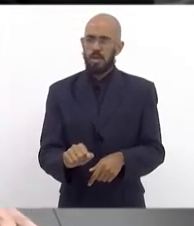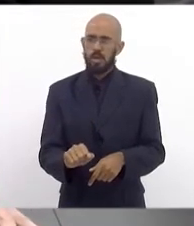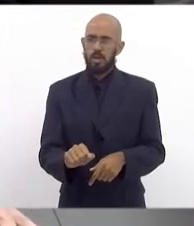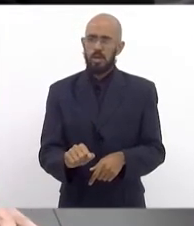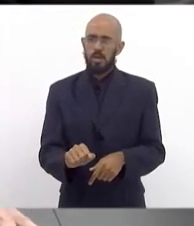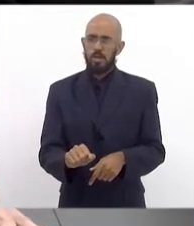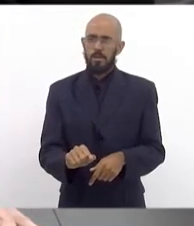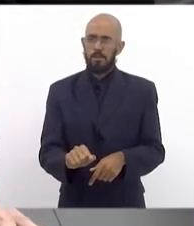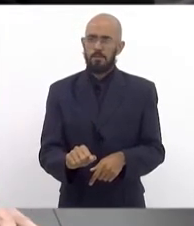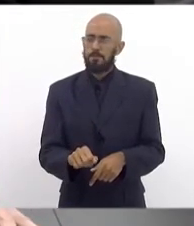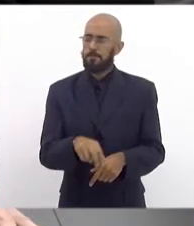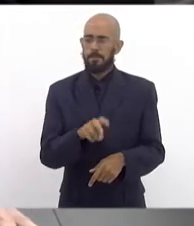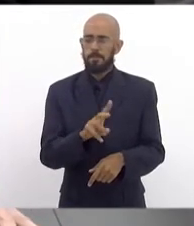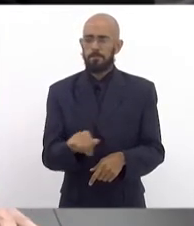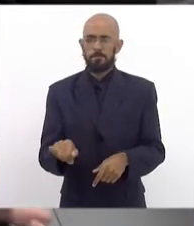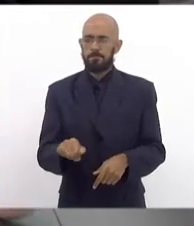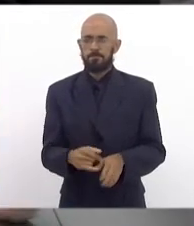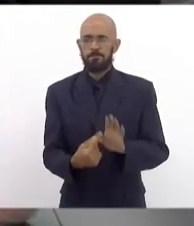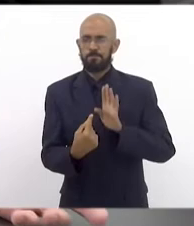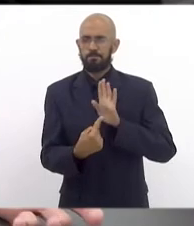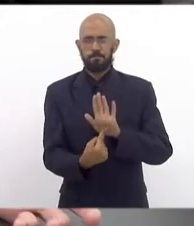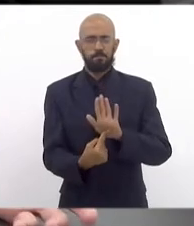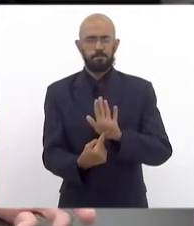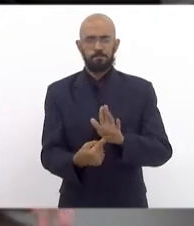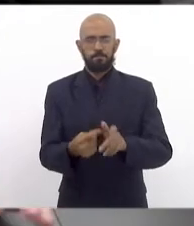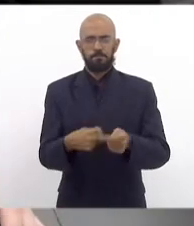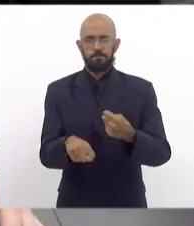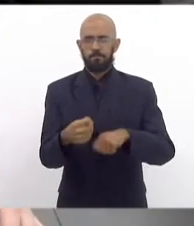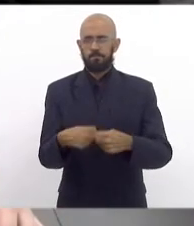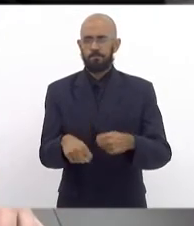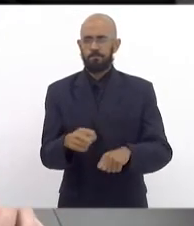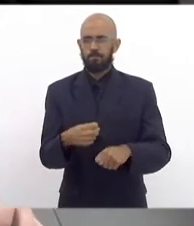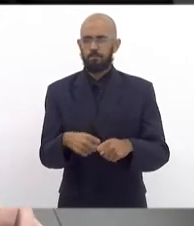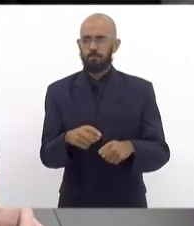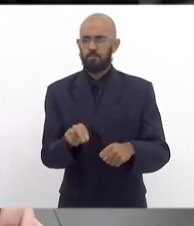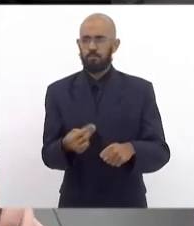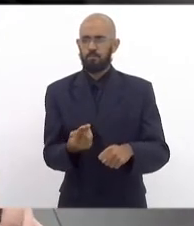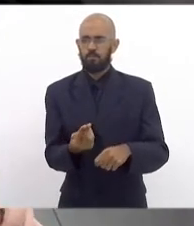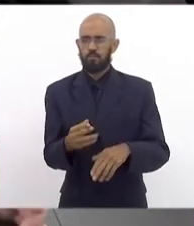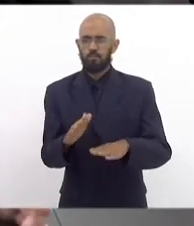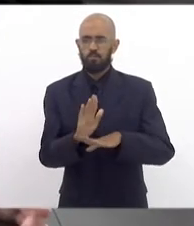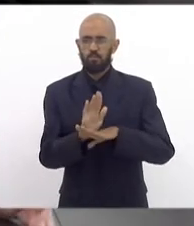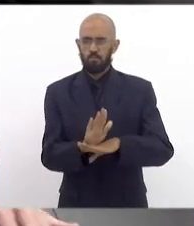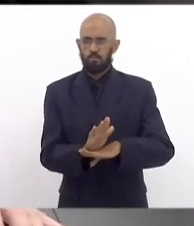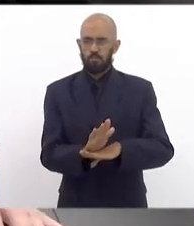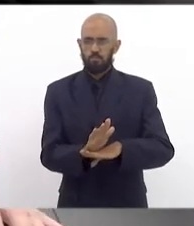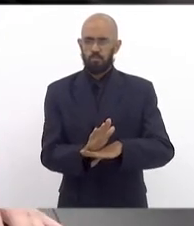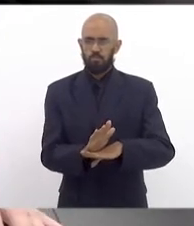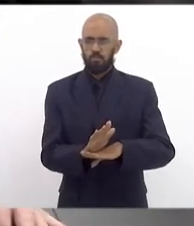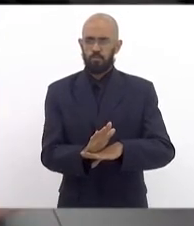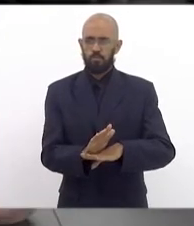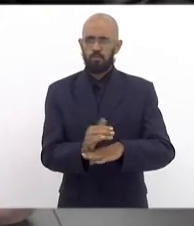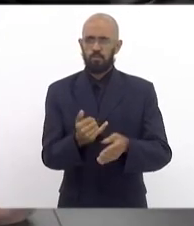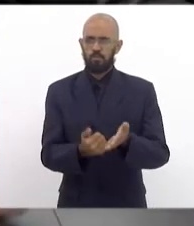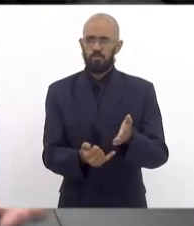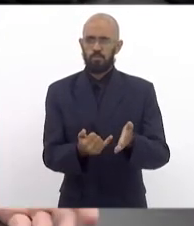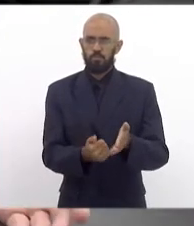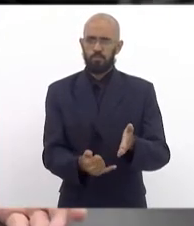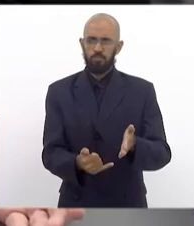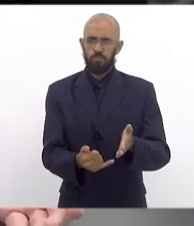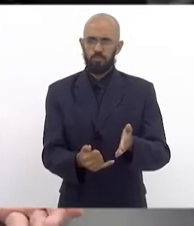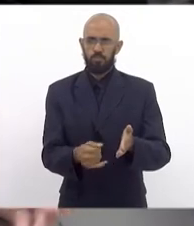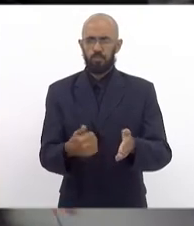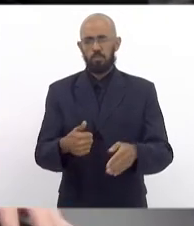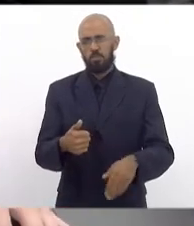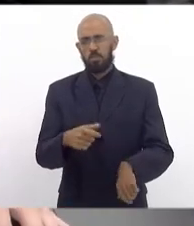a palavra adequada mas ele não vai apresentar uma economia no benefício né benefício fiscal ele não vai gerar uma economia Santo pelo